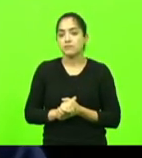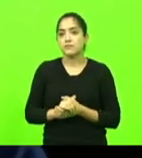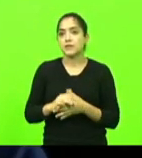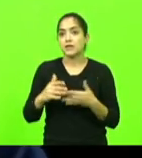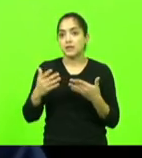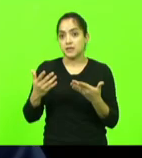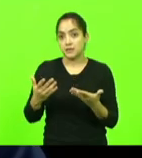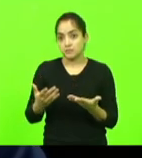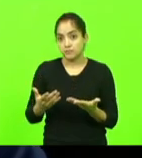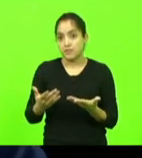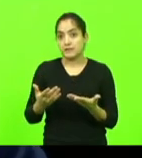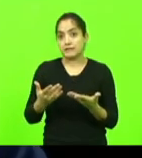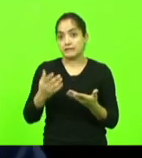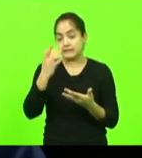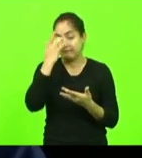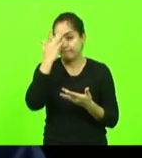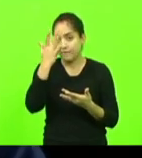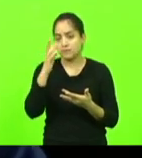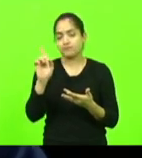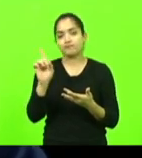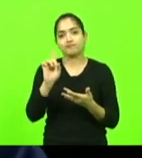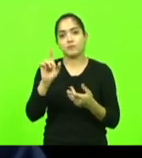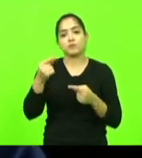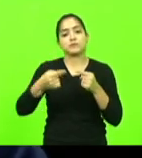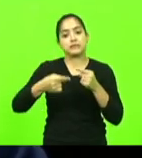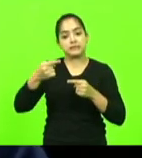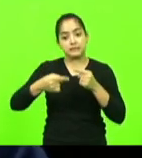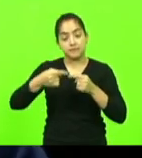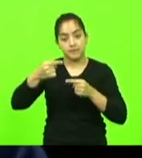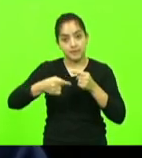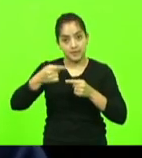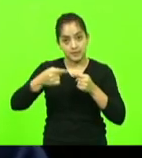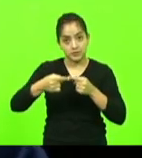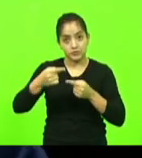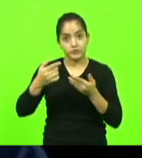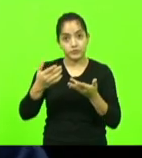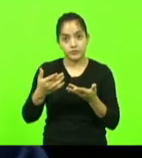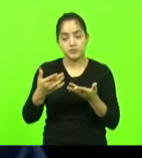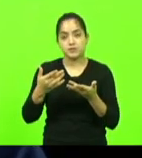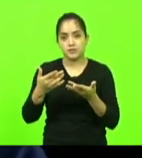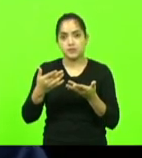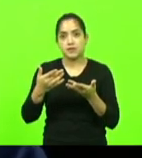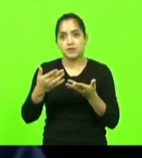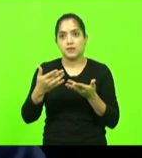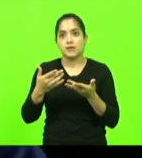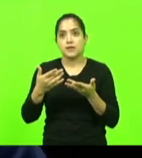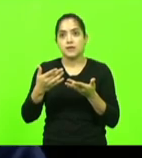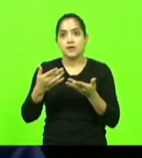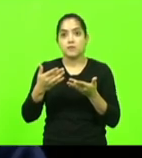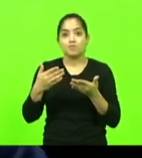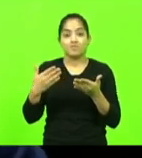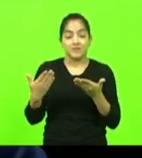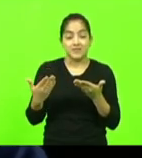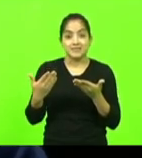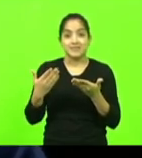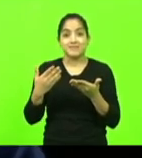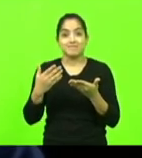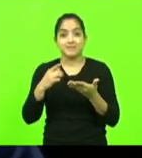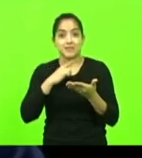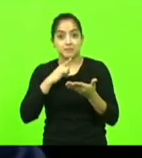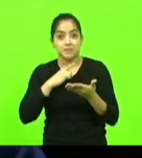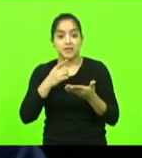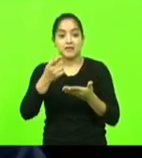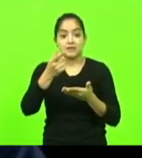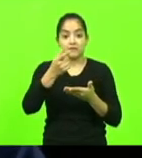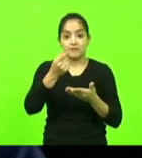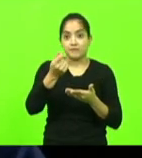será uma tarefa fácil, será um debate por causa do impacto financeiro de tudo isso, mas nós